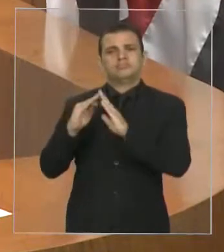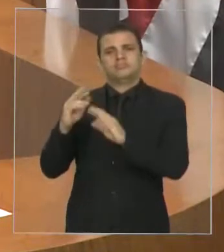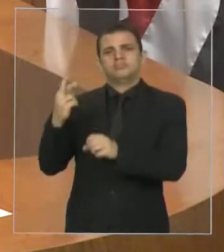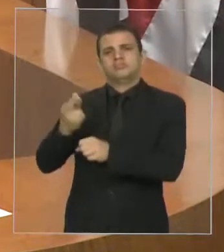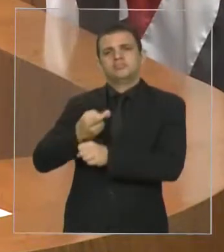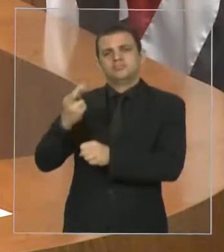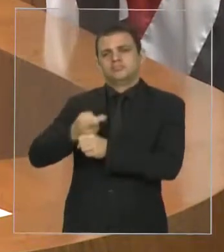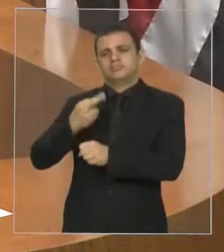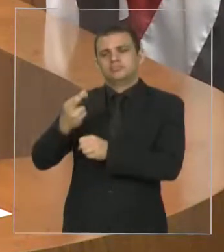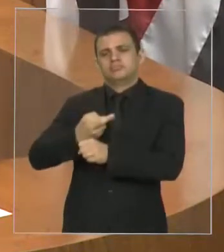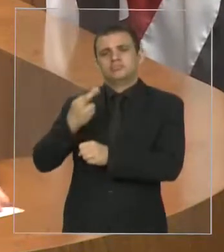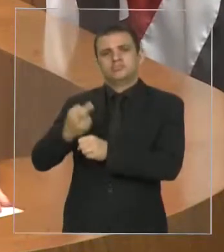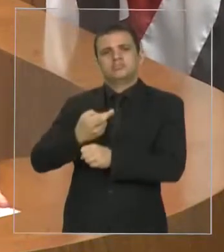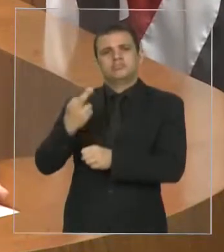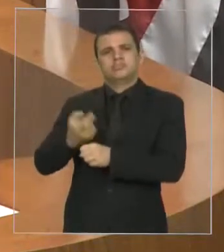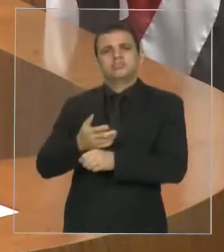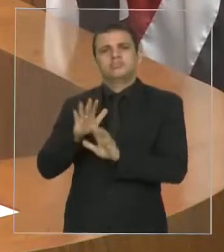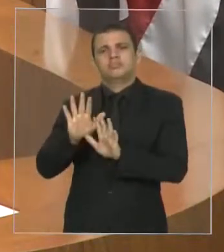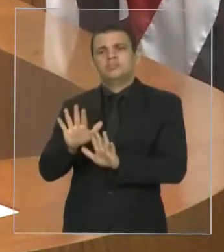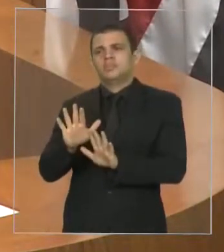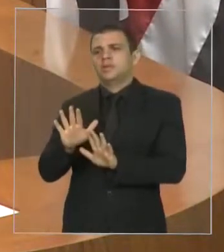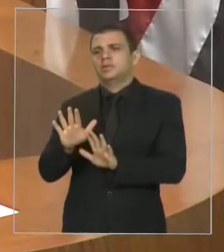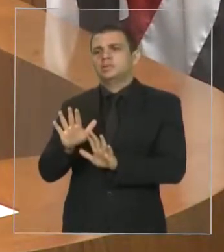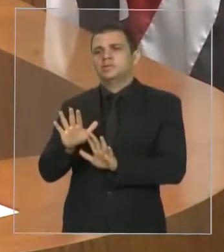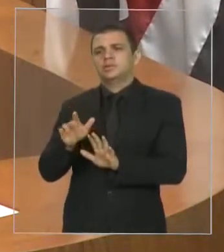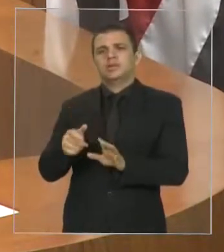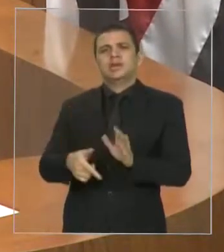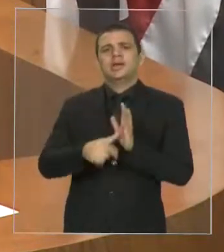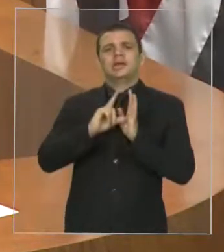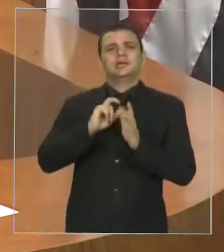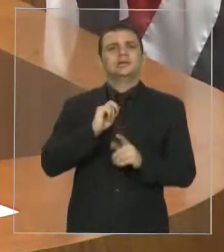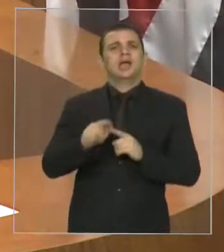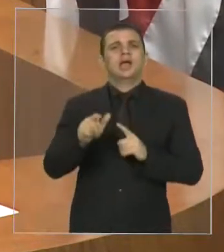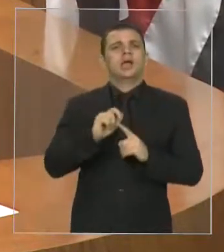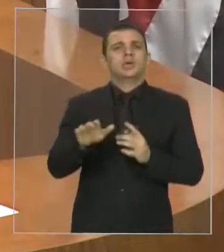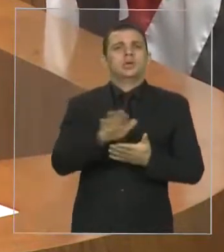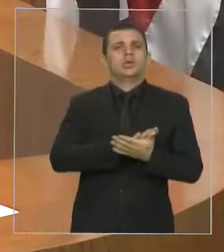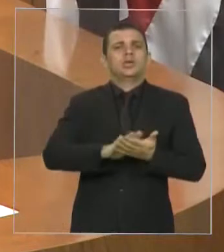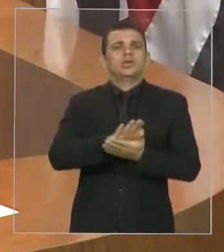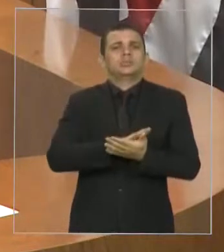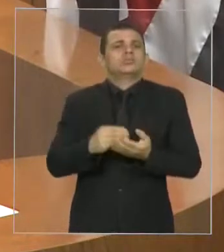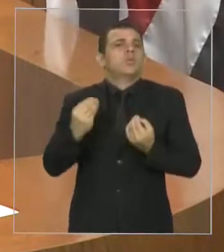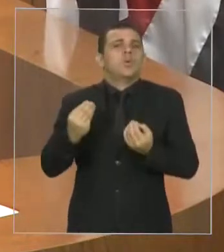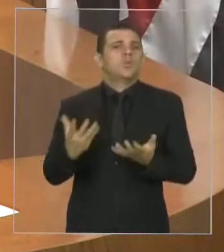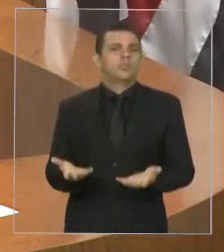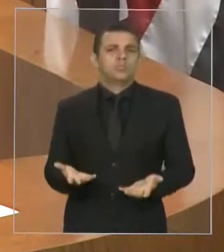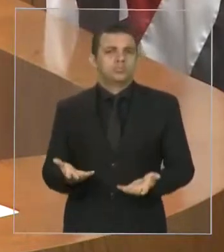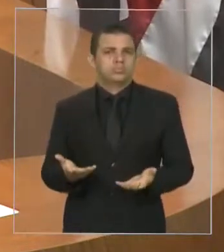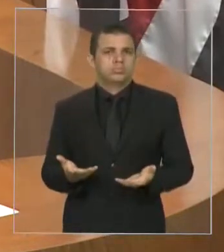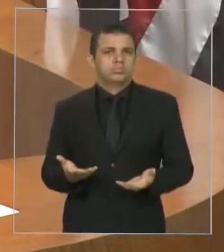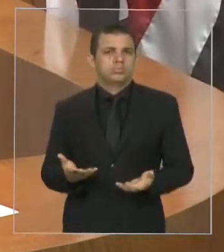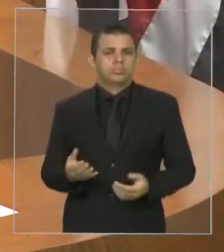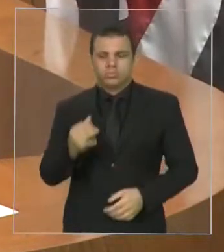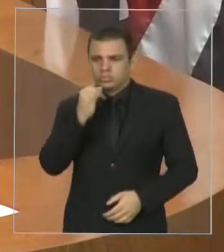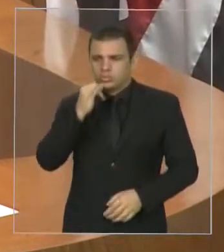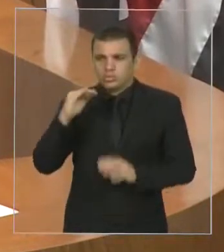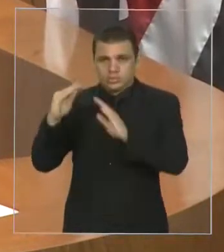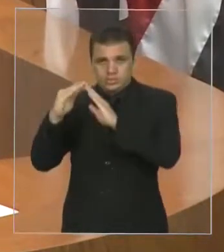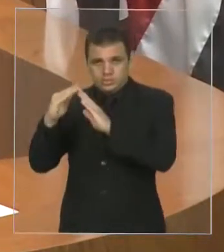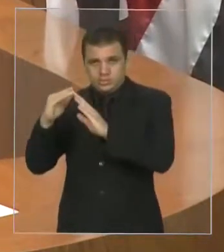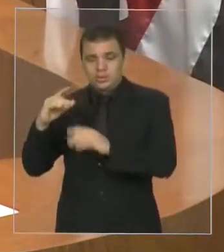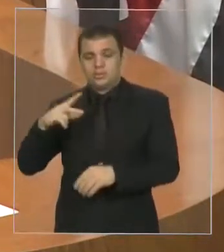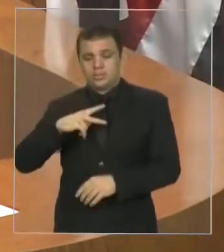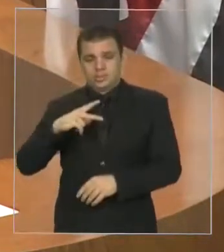primeiro alugar? Como é que o governo poderia entrar num prédio particular sem que